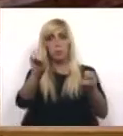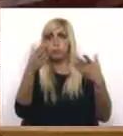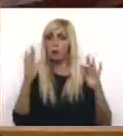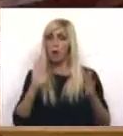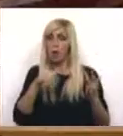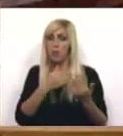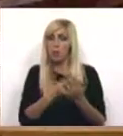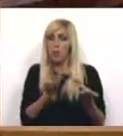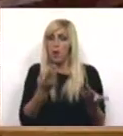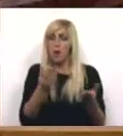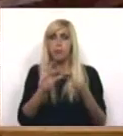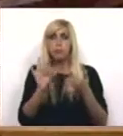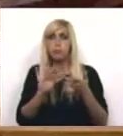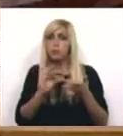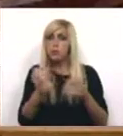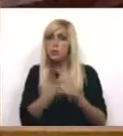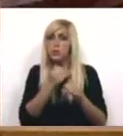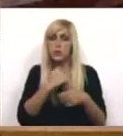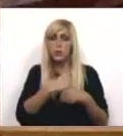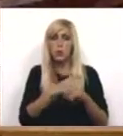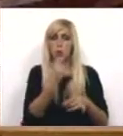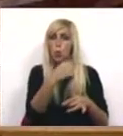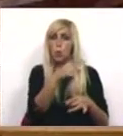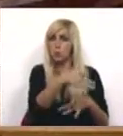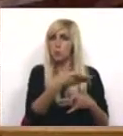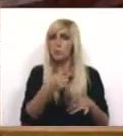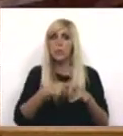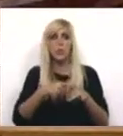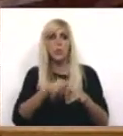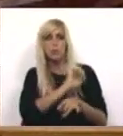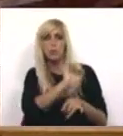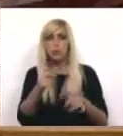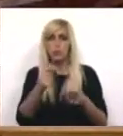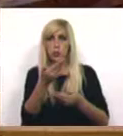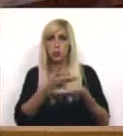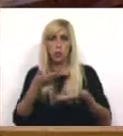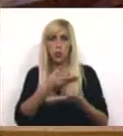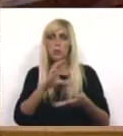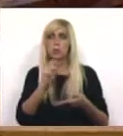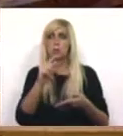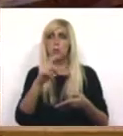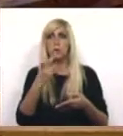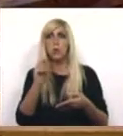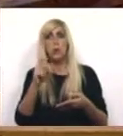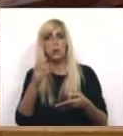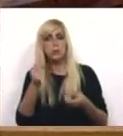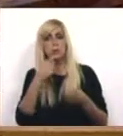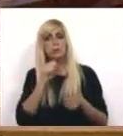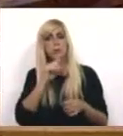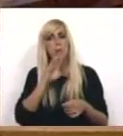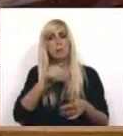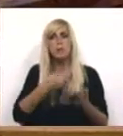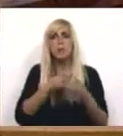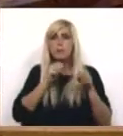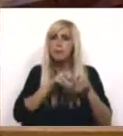colocam quase exclusivamente ao serviço de um só setor e dos seus interesses económicos, o das celuloses, permitindo a expansão de